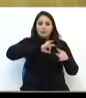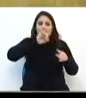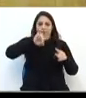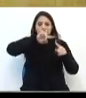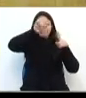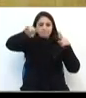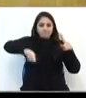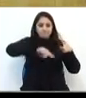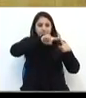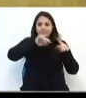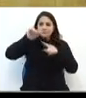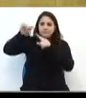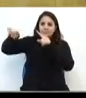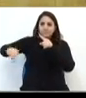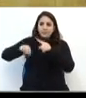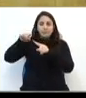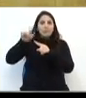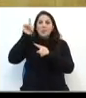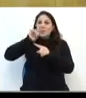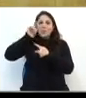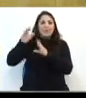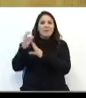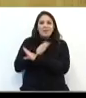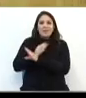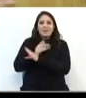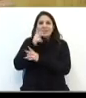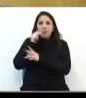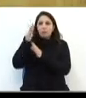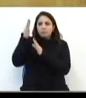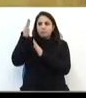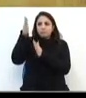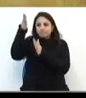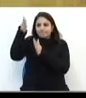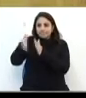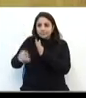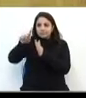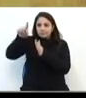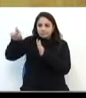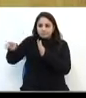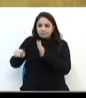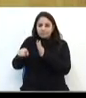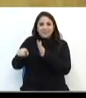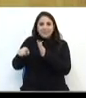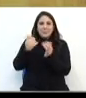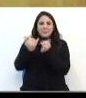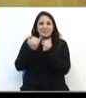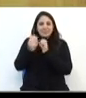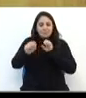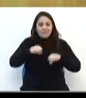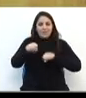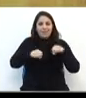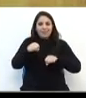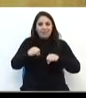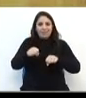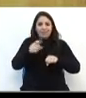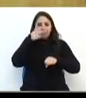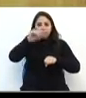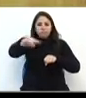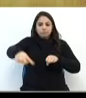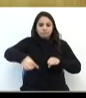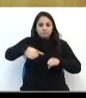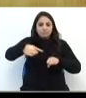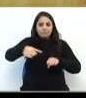completa. Cada um faz a metade dessa volta. Imagine uma roda de bicicleta onde cada um tem que andar com meia roda.